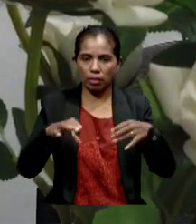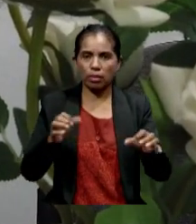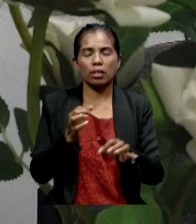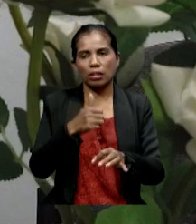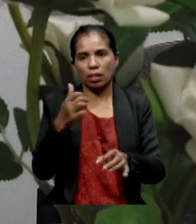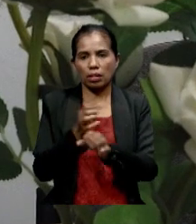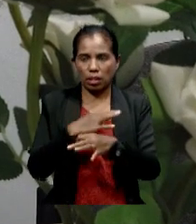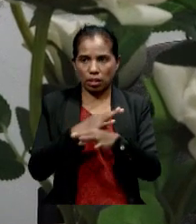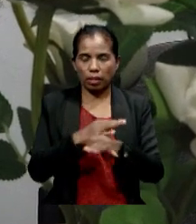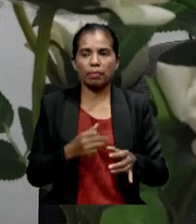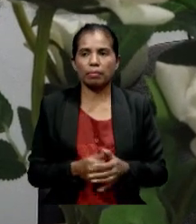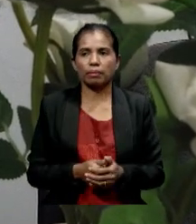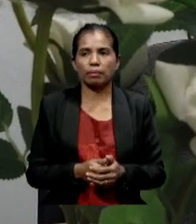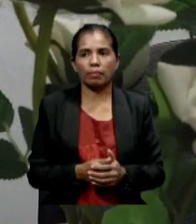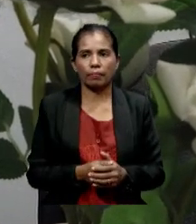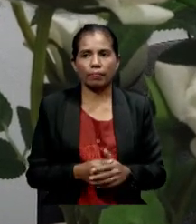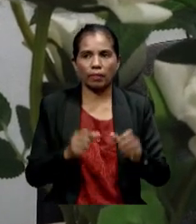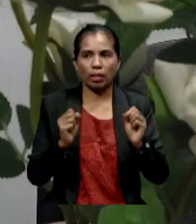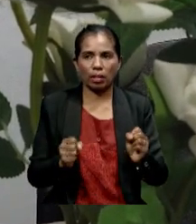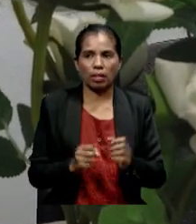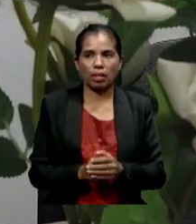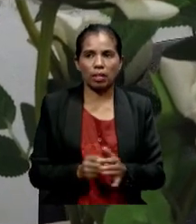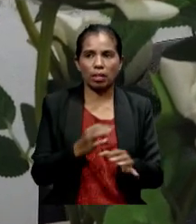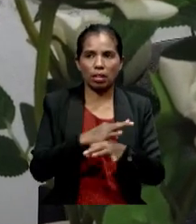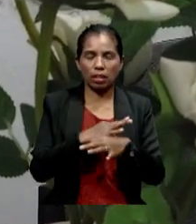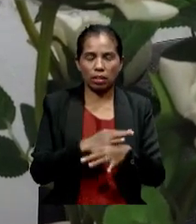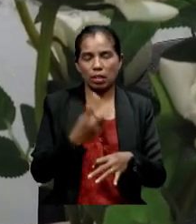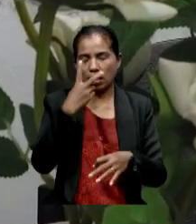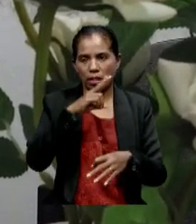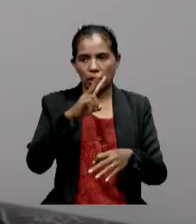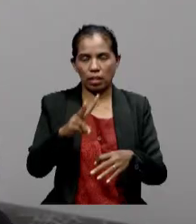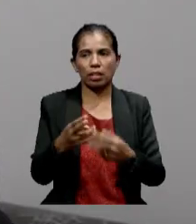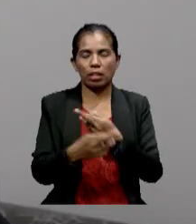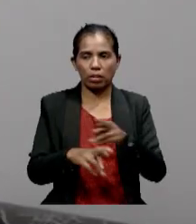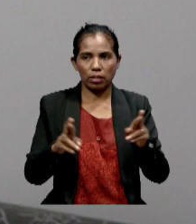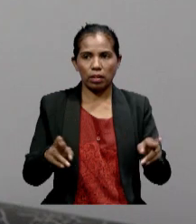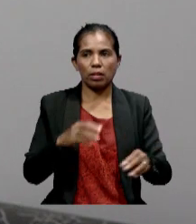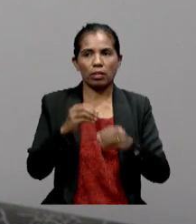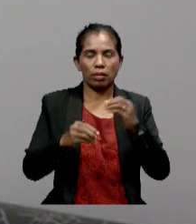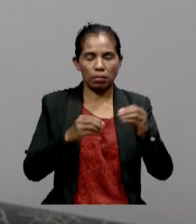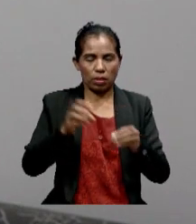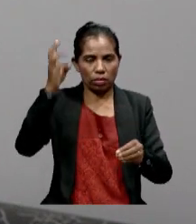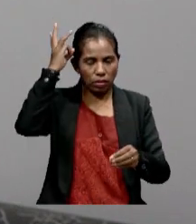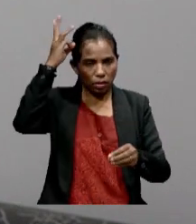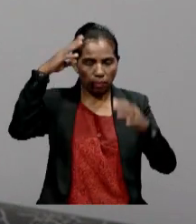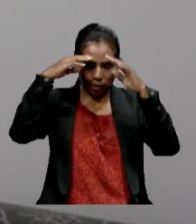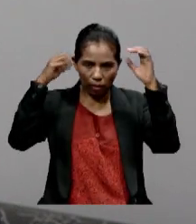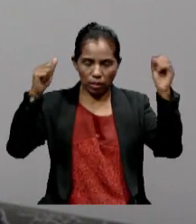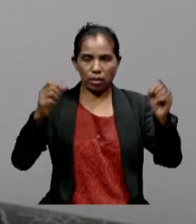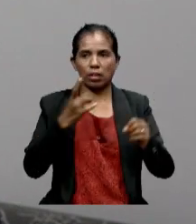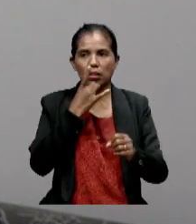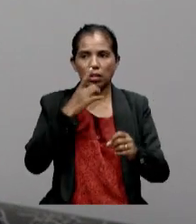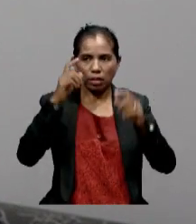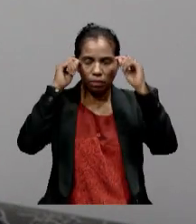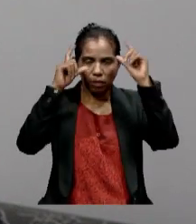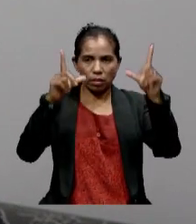resultat ia bela awak akan saja per bela hari ia resultat. Relasiun apa preocupasi hirak ne, Presiden Elektrisidade